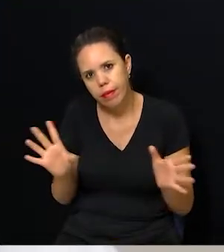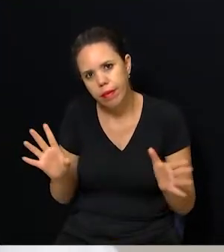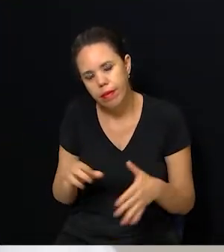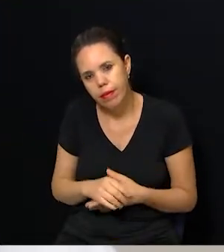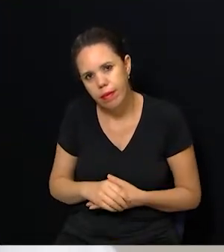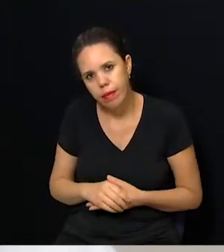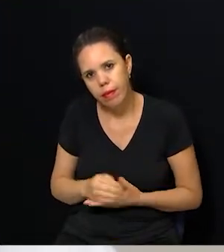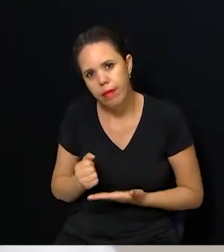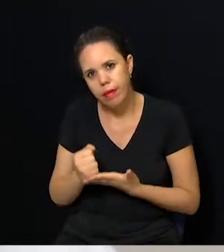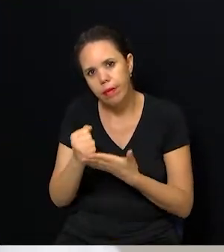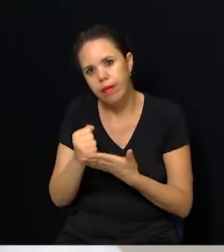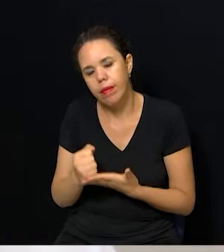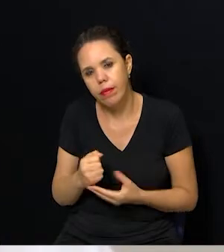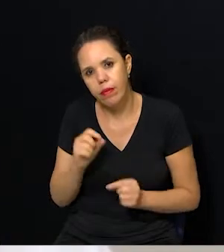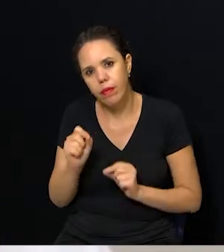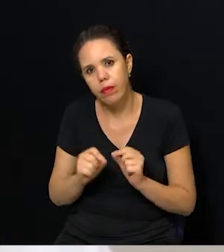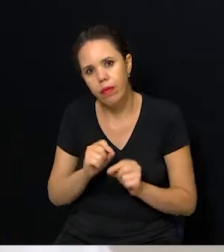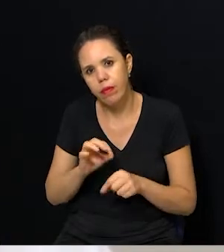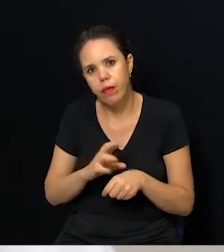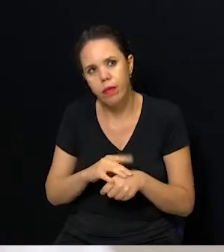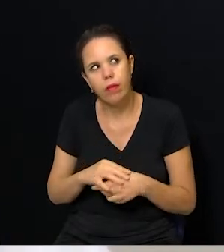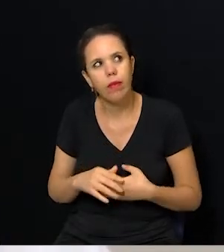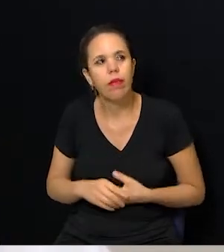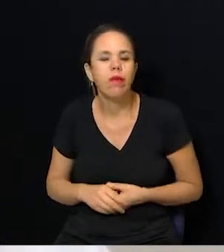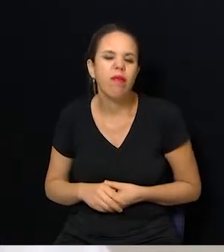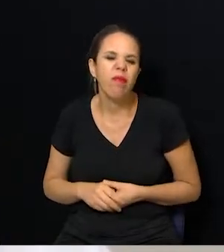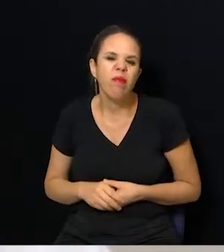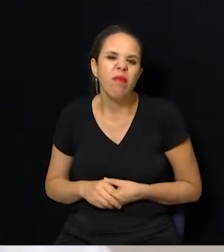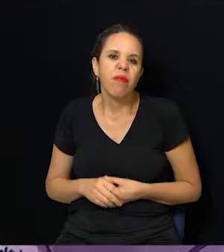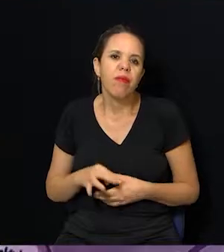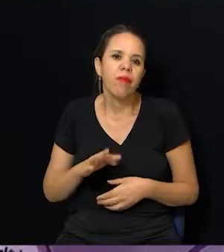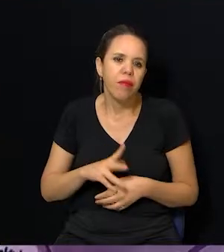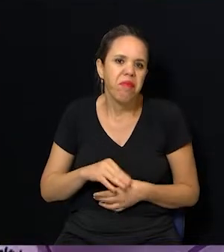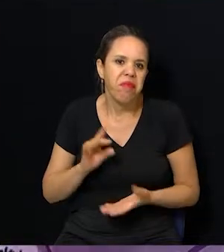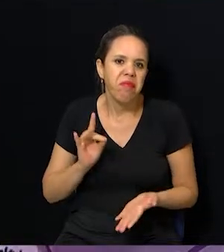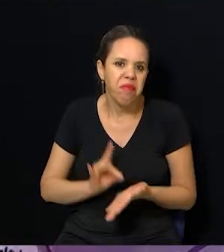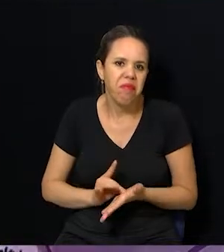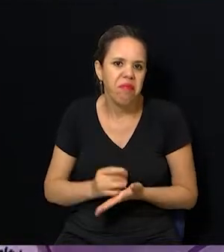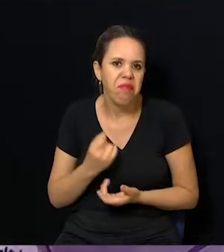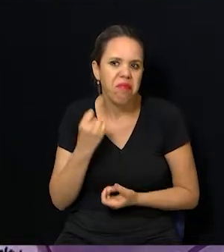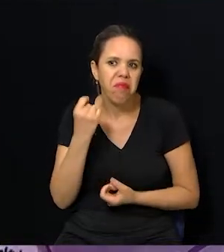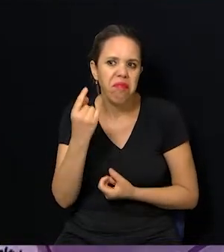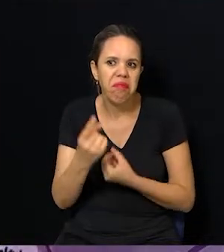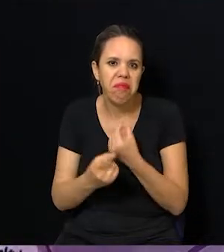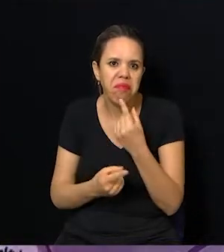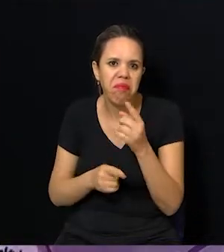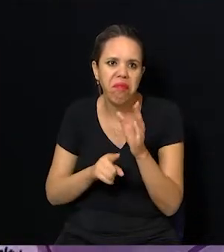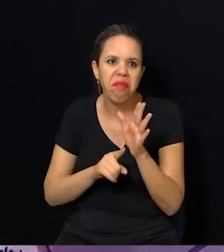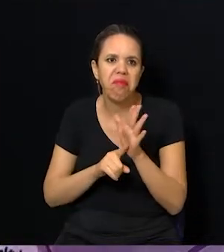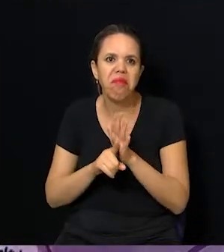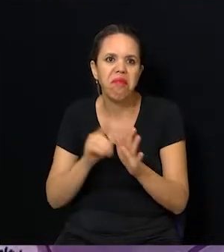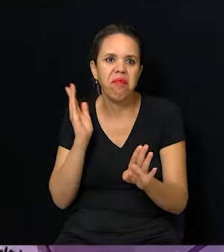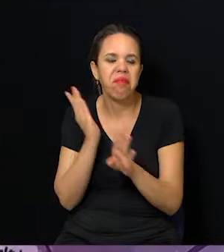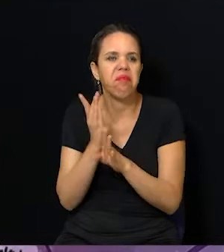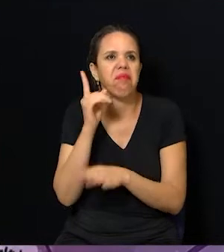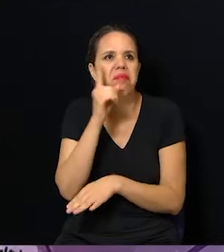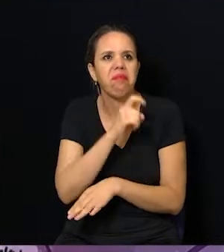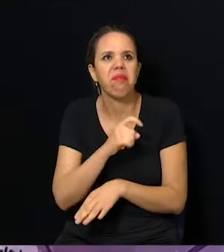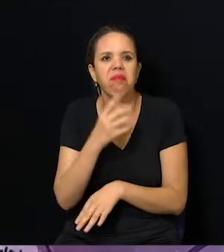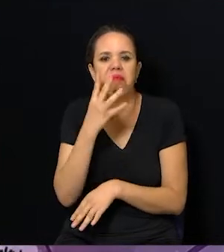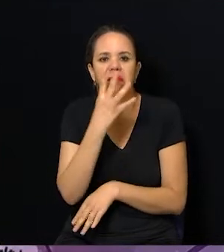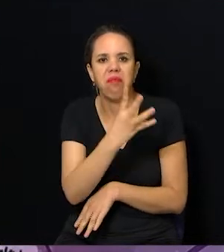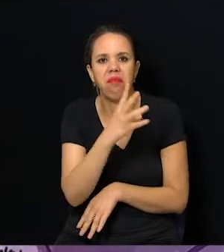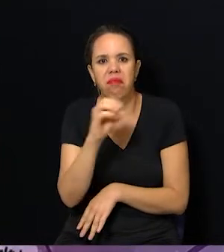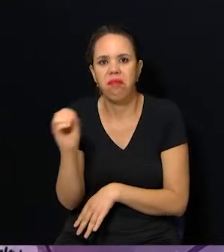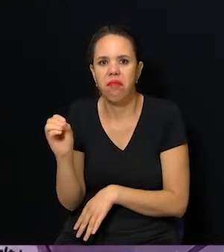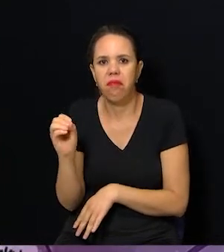ver se eu consigo ajudar a entender um pouco mais dessa doença. Doutor, essa doença realmente ela é raríssima. Pesquisando aí, são